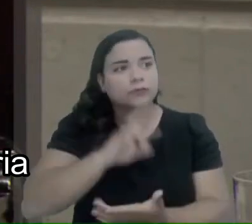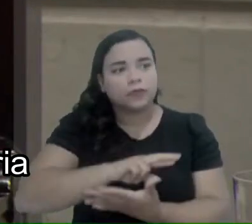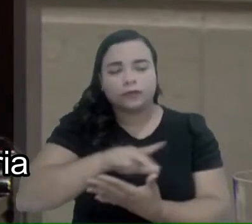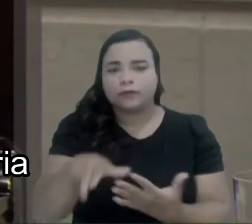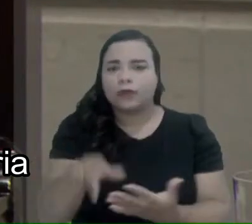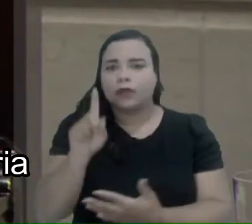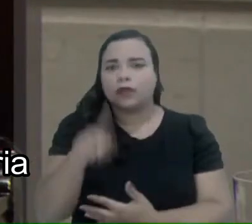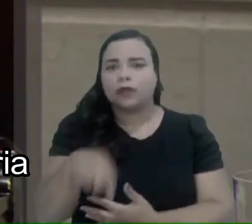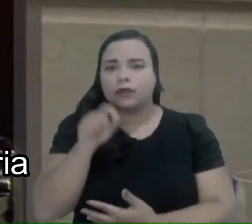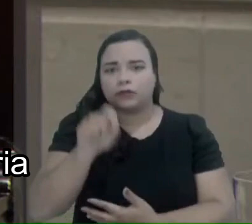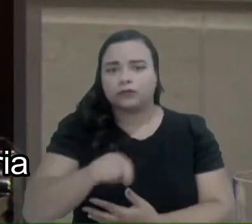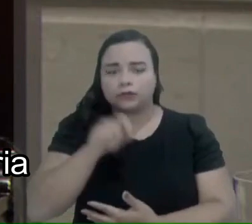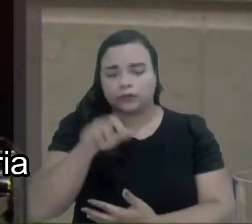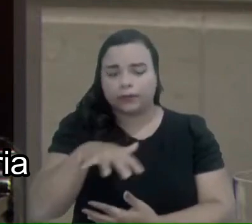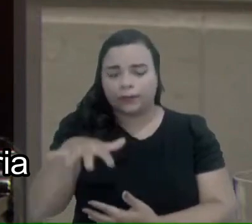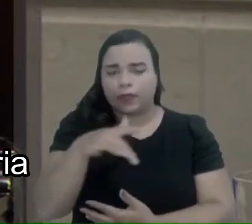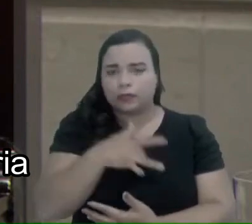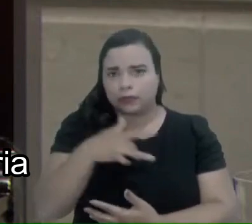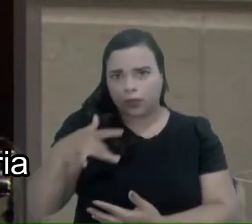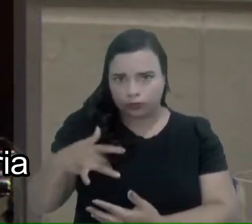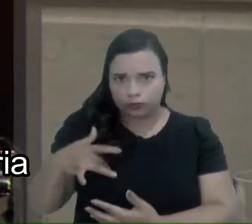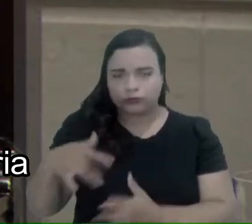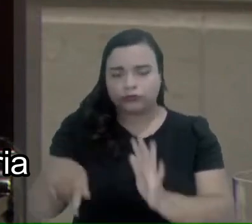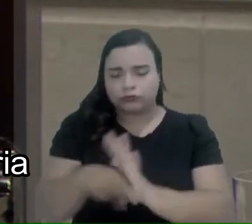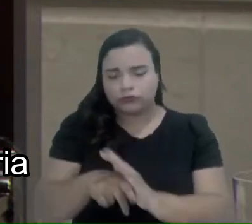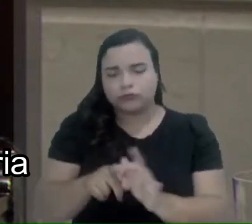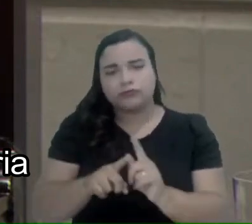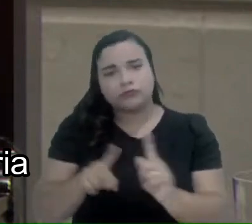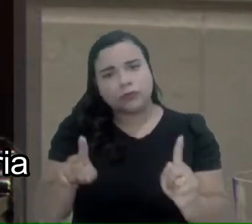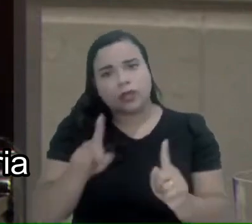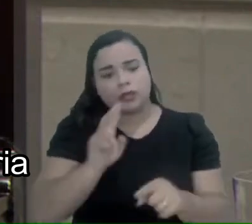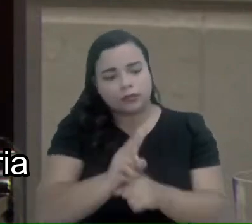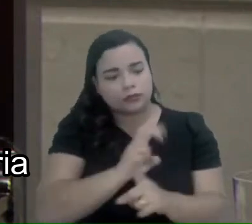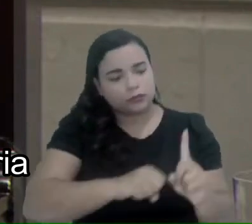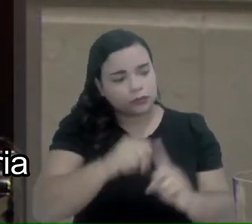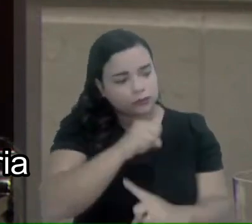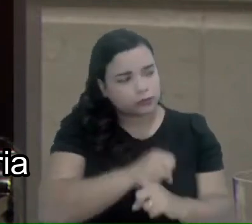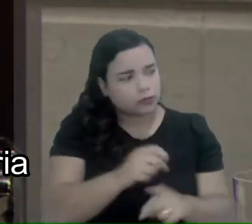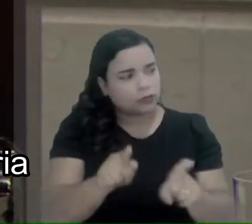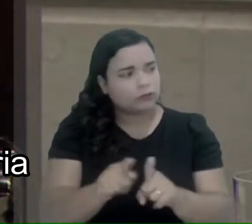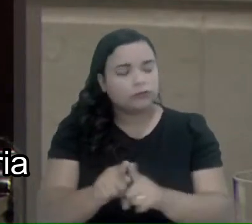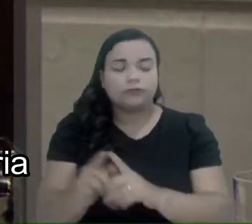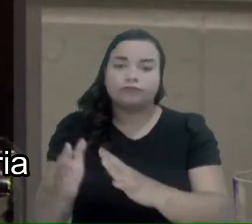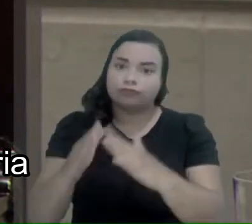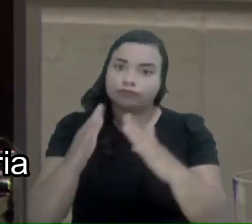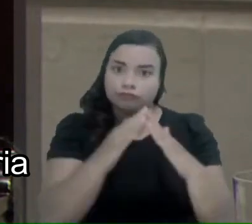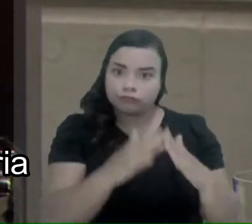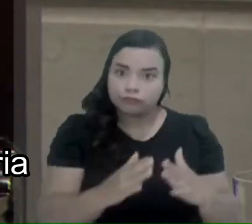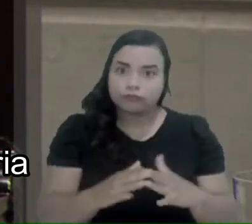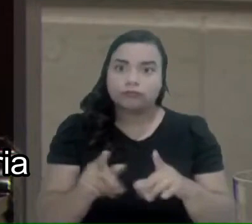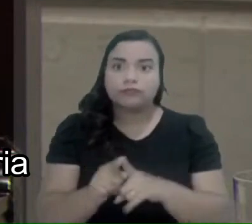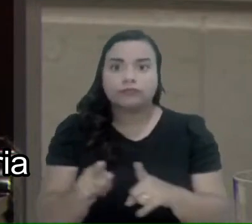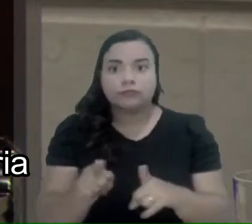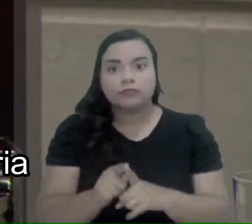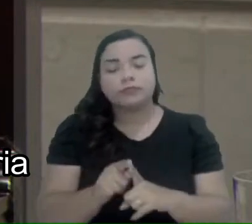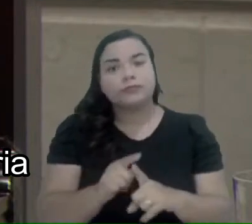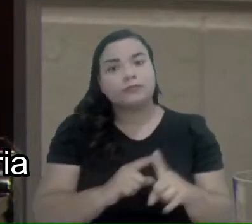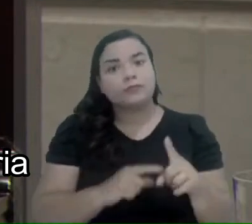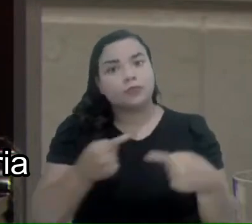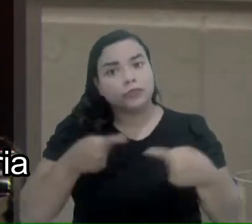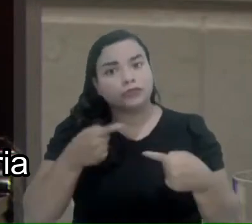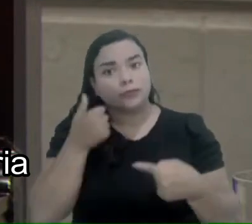da pasta da saúde, mas que com a assistência social, com a habitação, com as políticas para a mulher, com as políticas